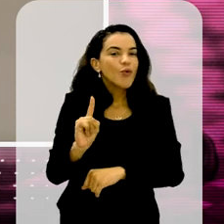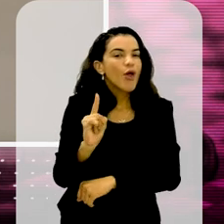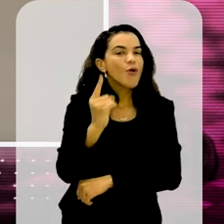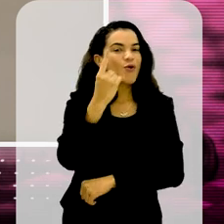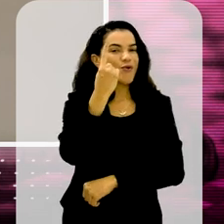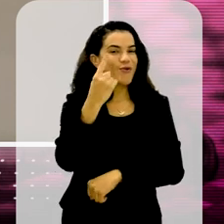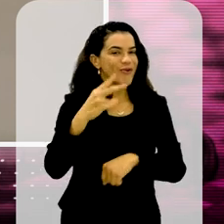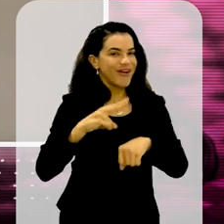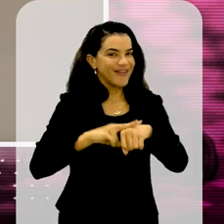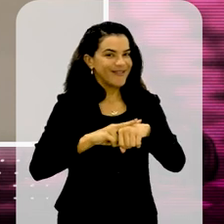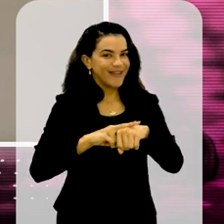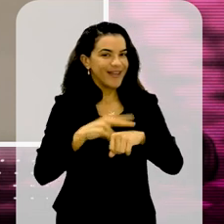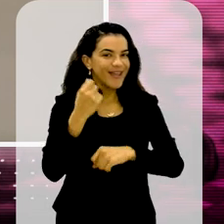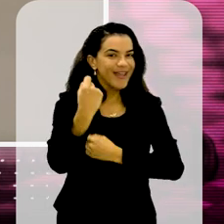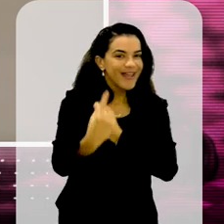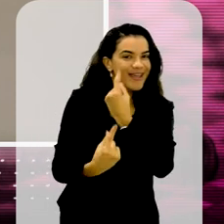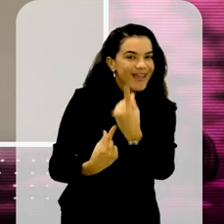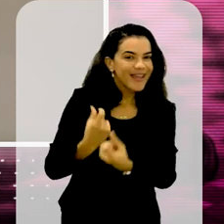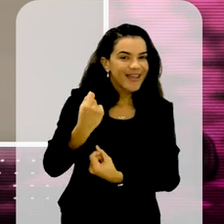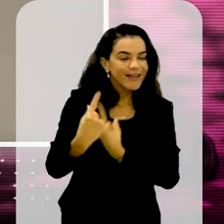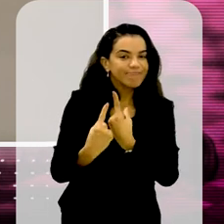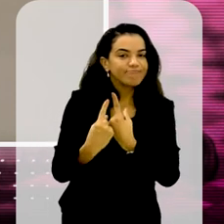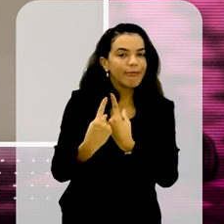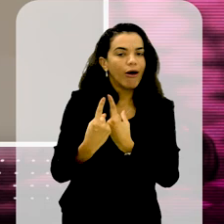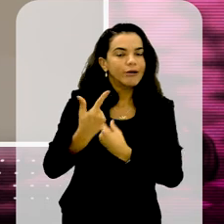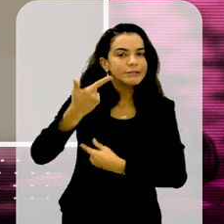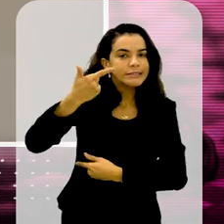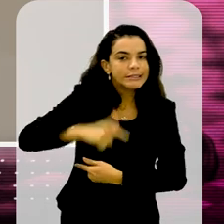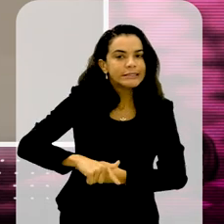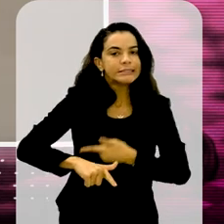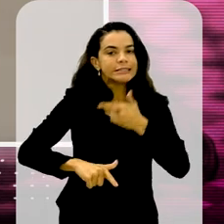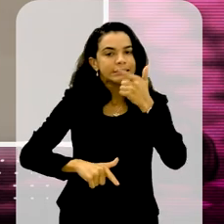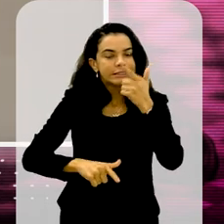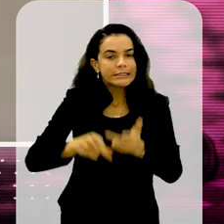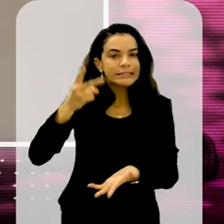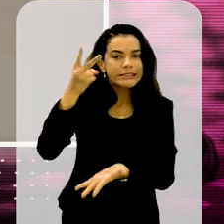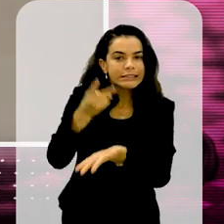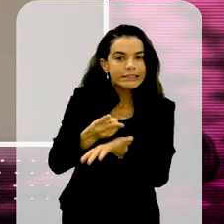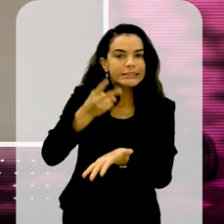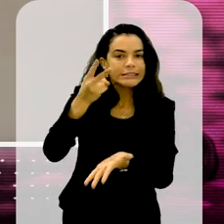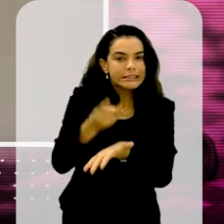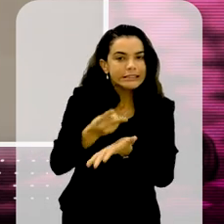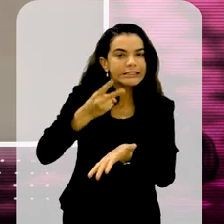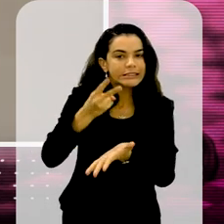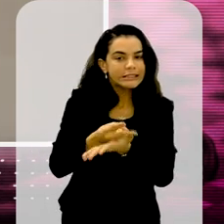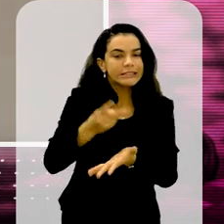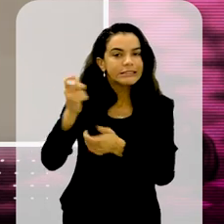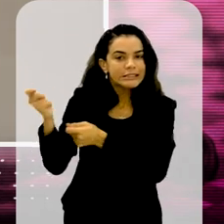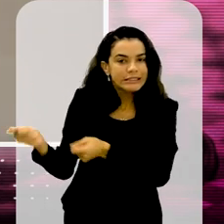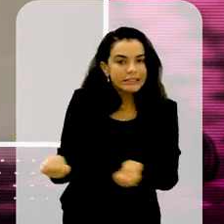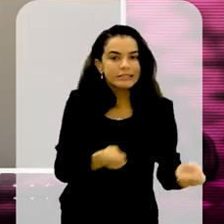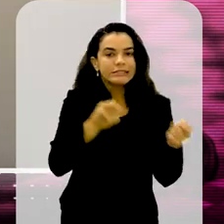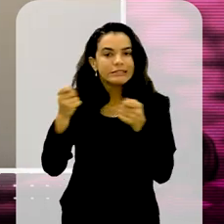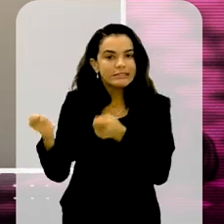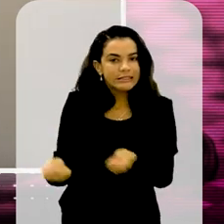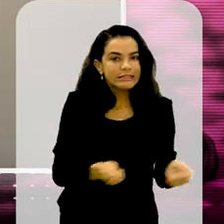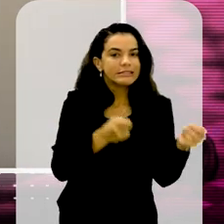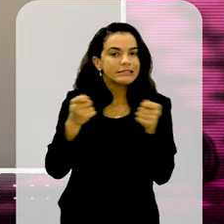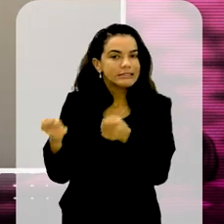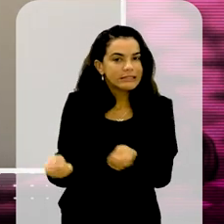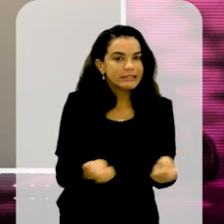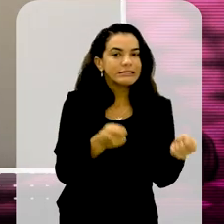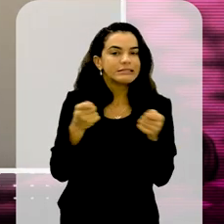uma vez aqui ou acolá. Isso começa a ser reiterado. Então a pessoa faz isso com uma certa frequência.